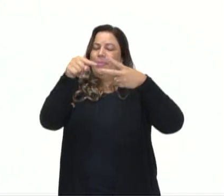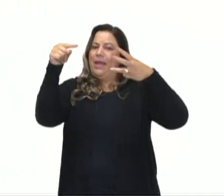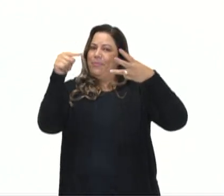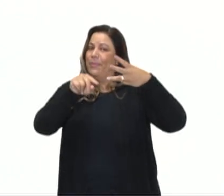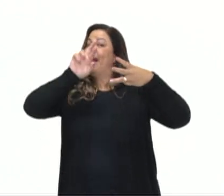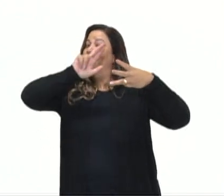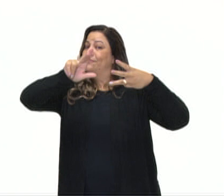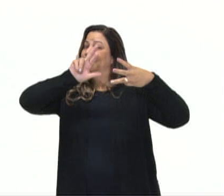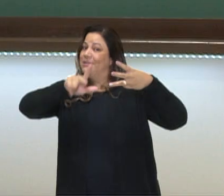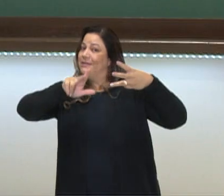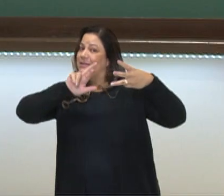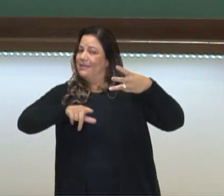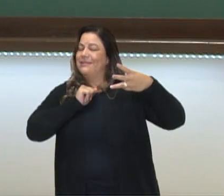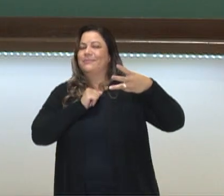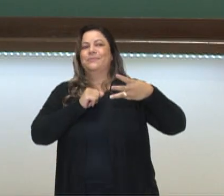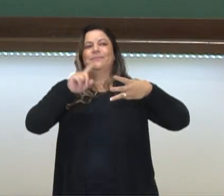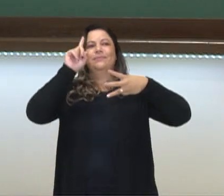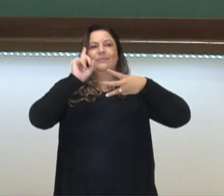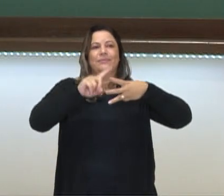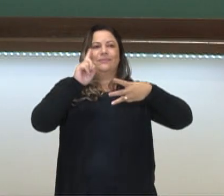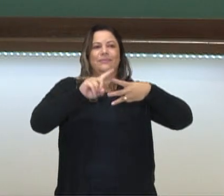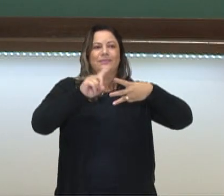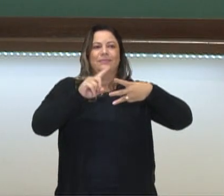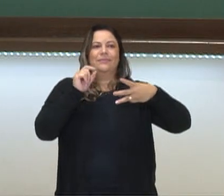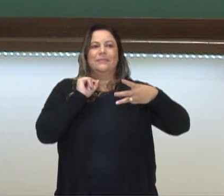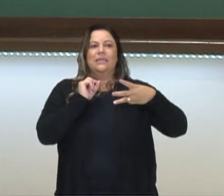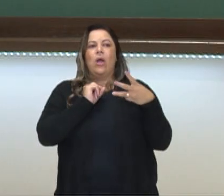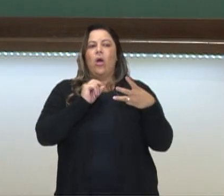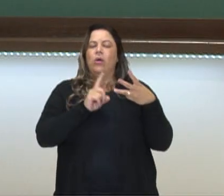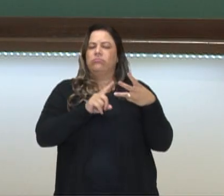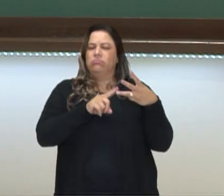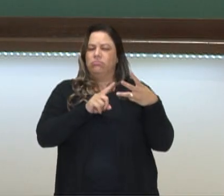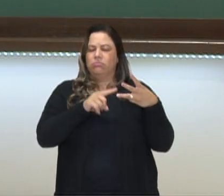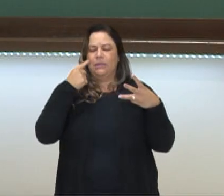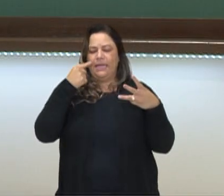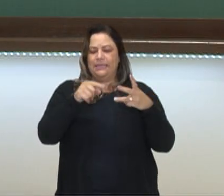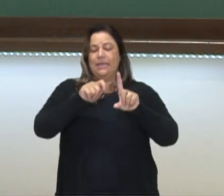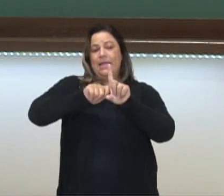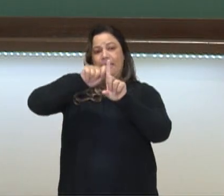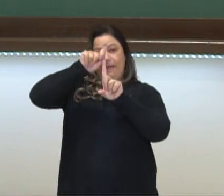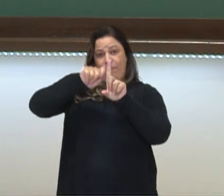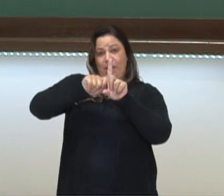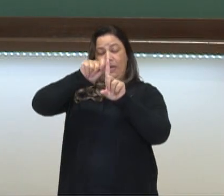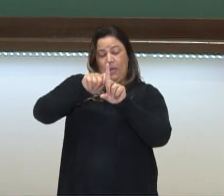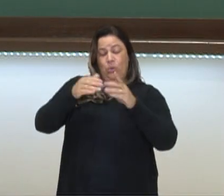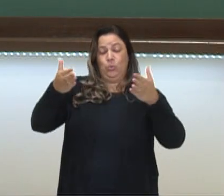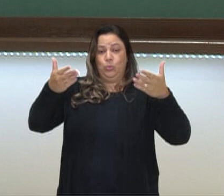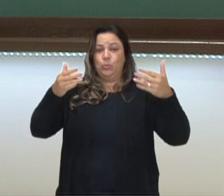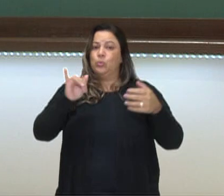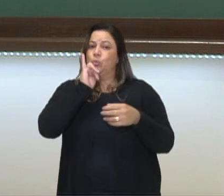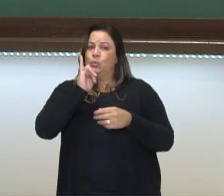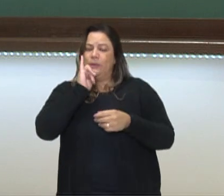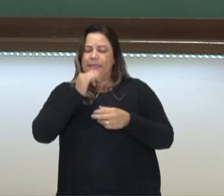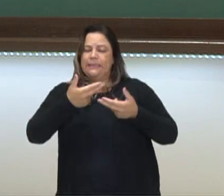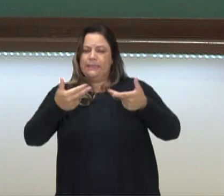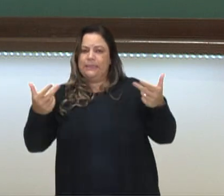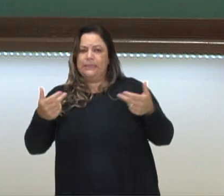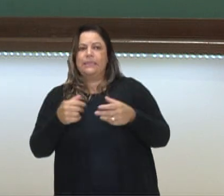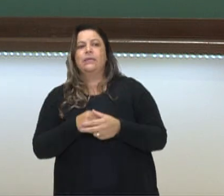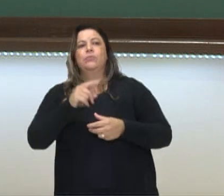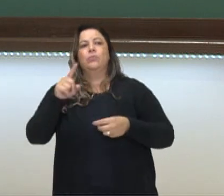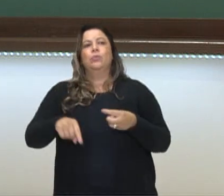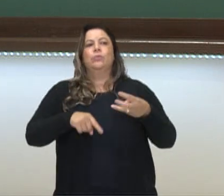elementos climáticos. Elementos climáticos, nós temos ali temperatura, pressão e umidade como sendo exemplos de elementos